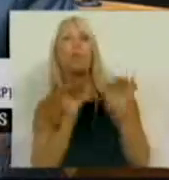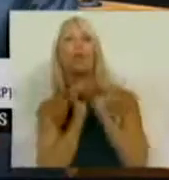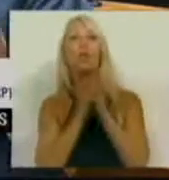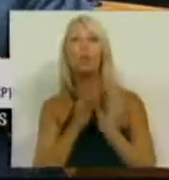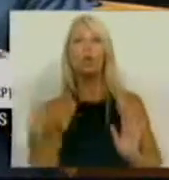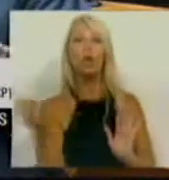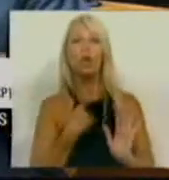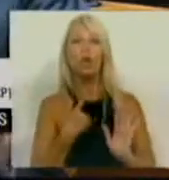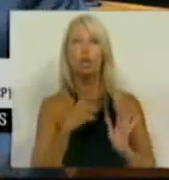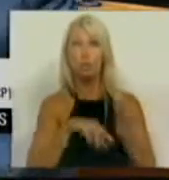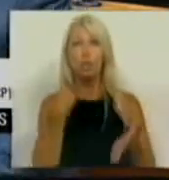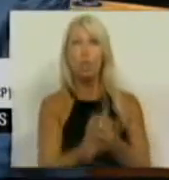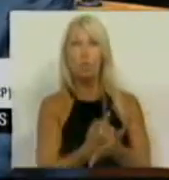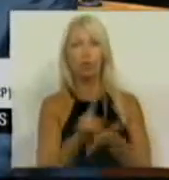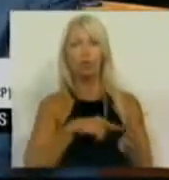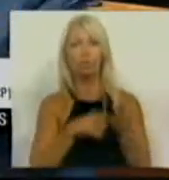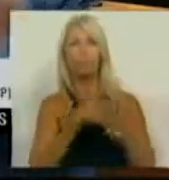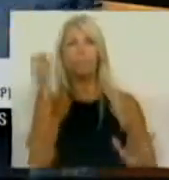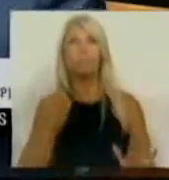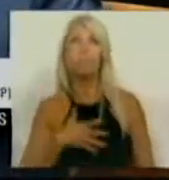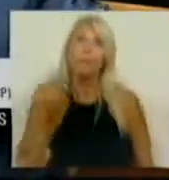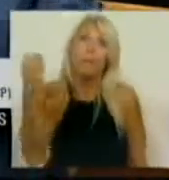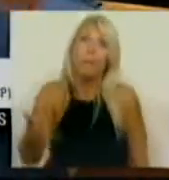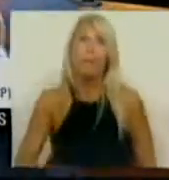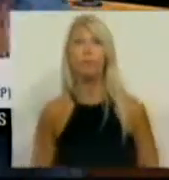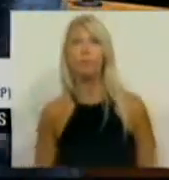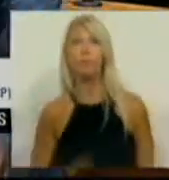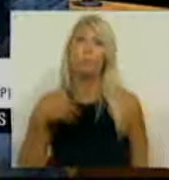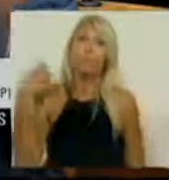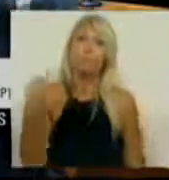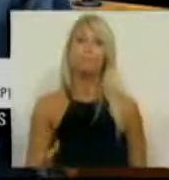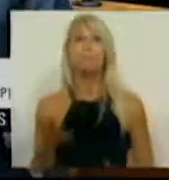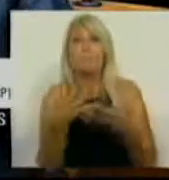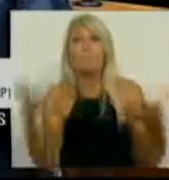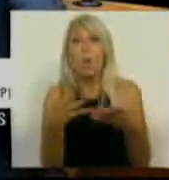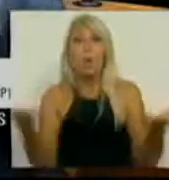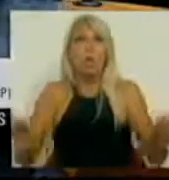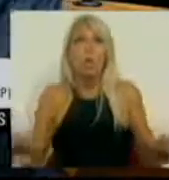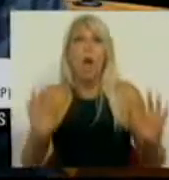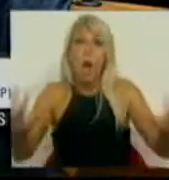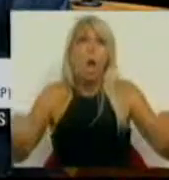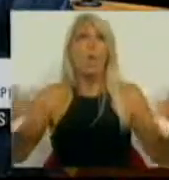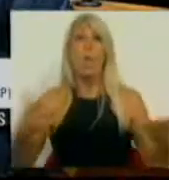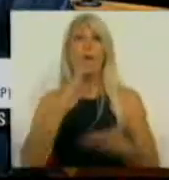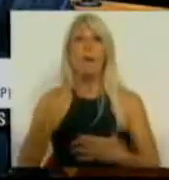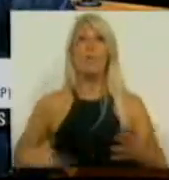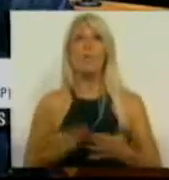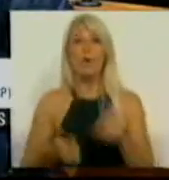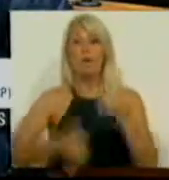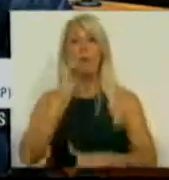propostas. Lamentamos. Lamentamos que, não tendo esta maioria qualquer proposta para melhorar as